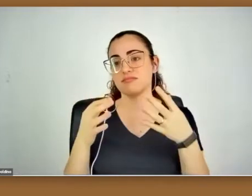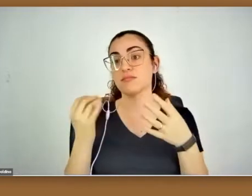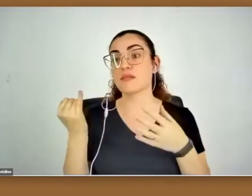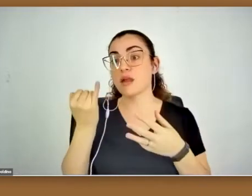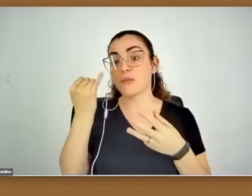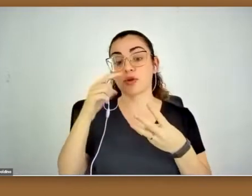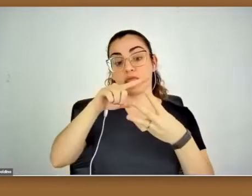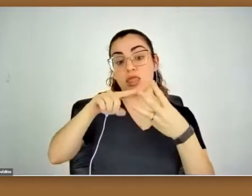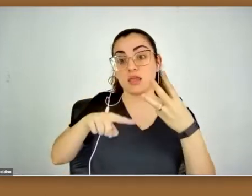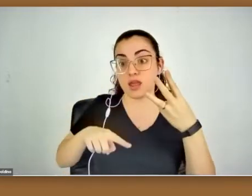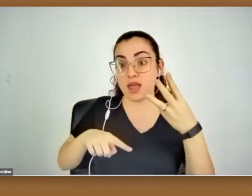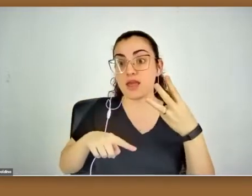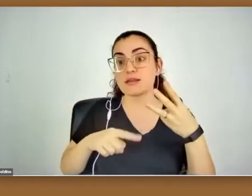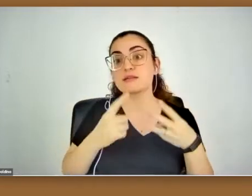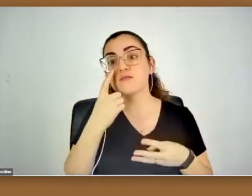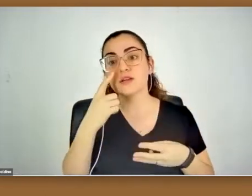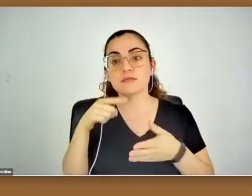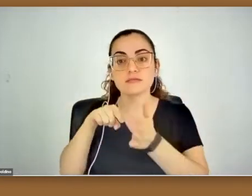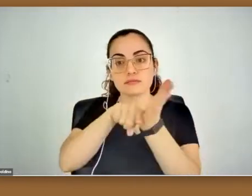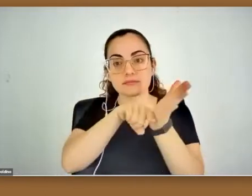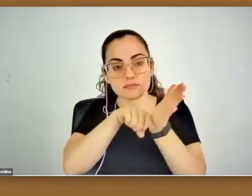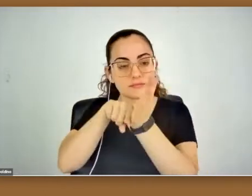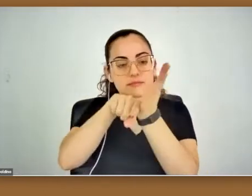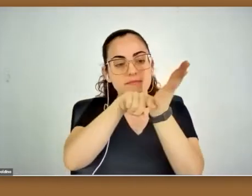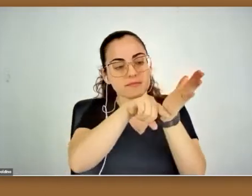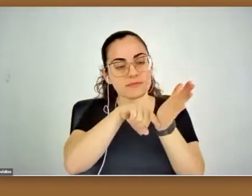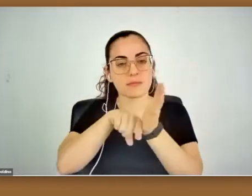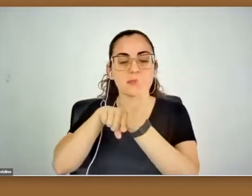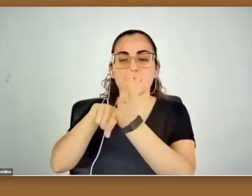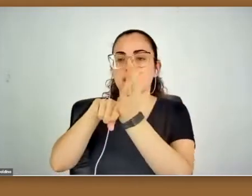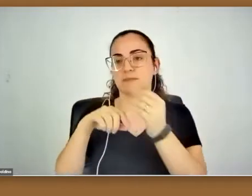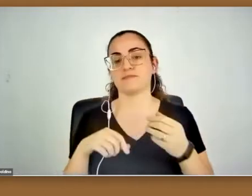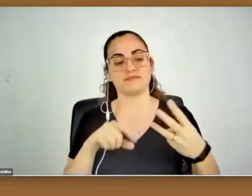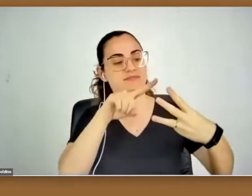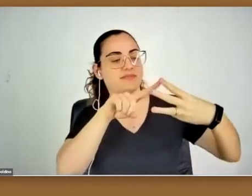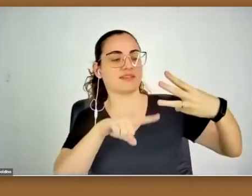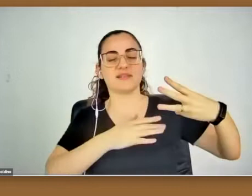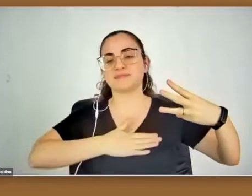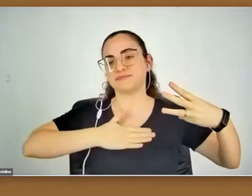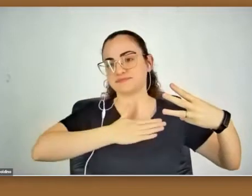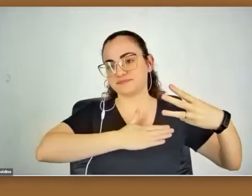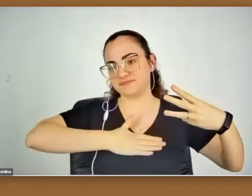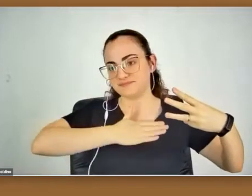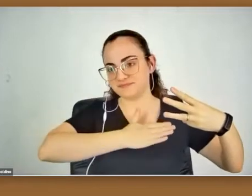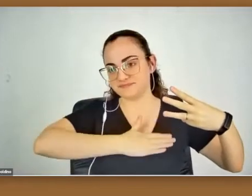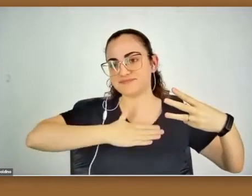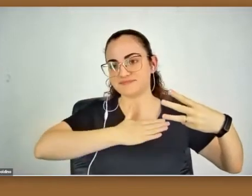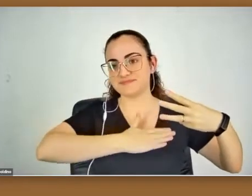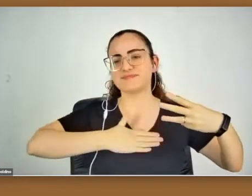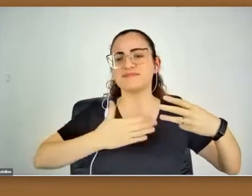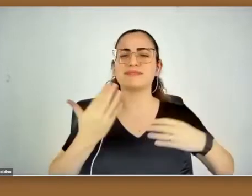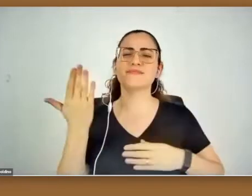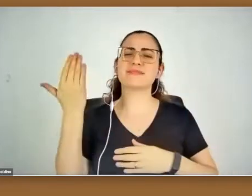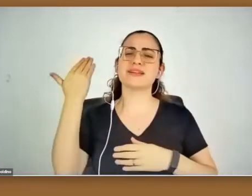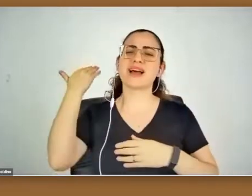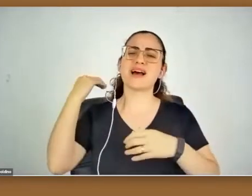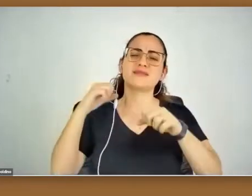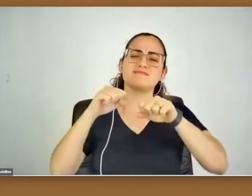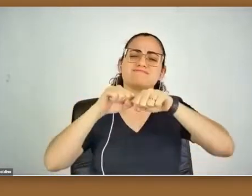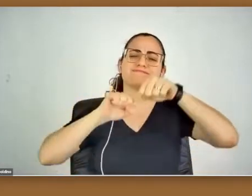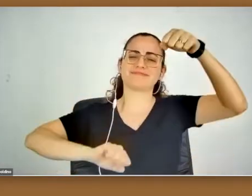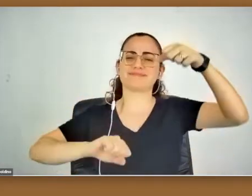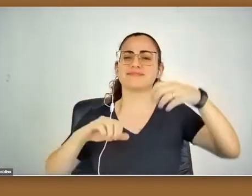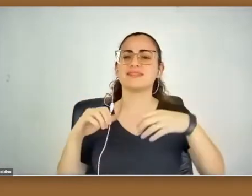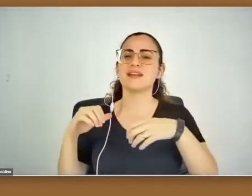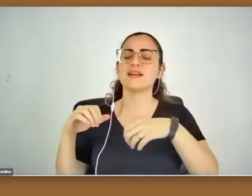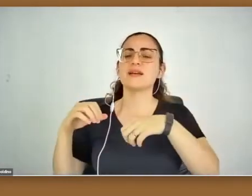que entender essa interconexão. Então, eu sou apaixonada pelas três coisas, venho trabalhando com elas desde a minha graduação, mas no